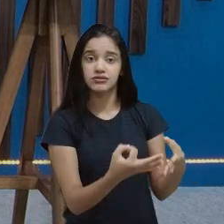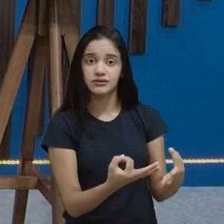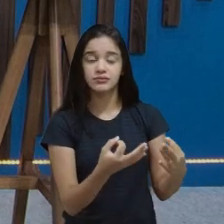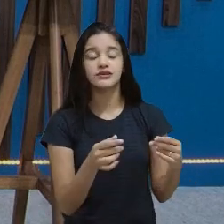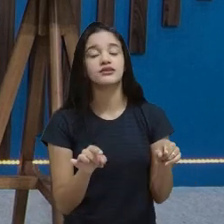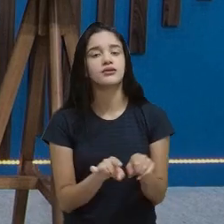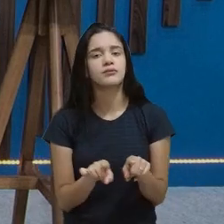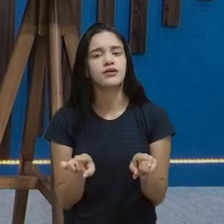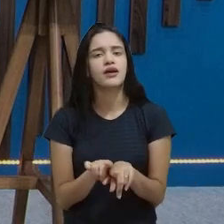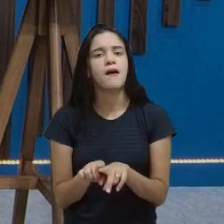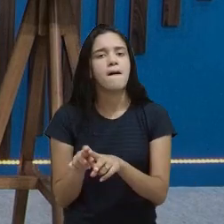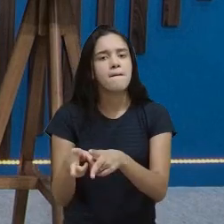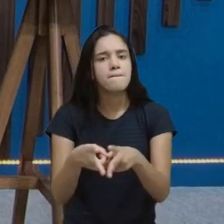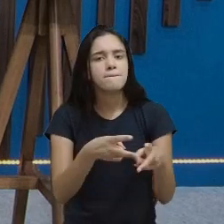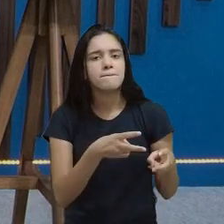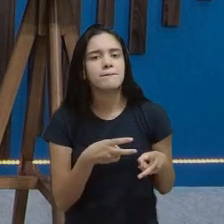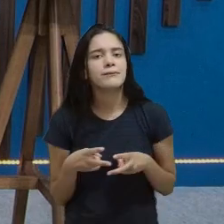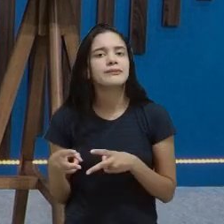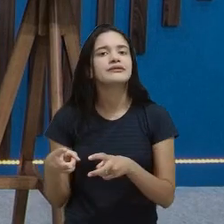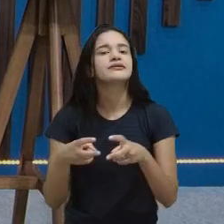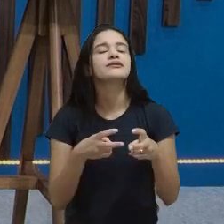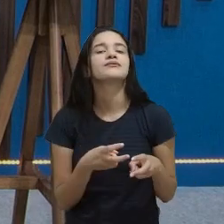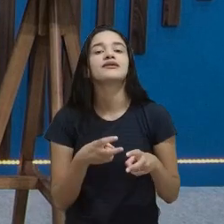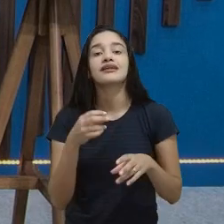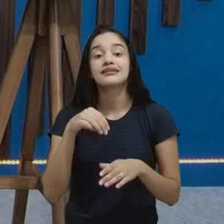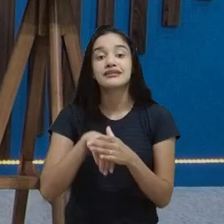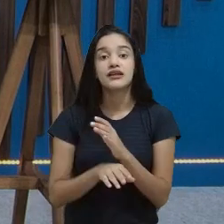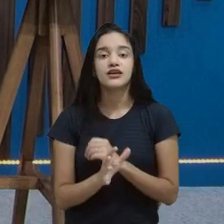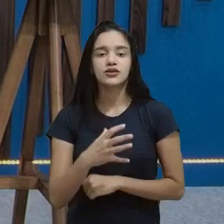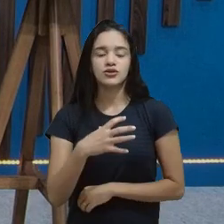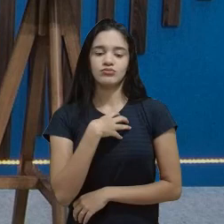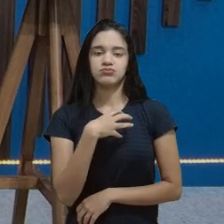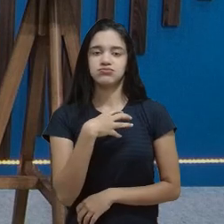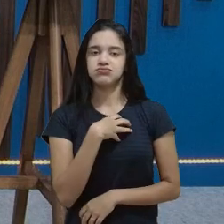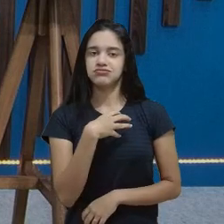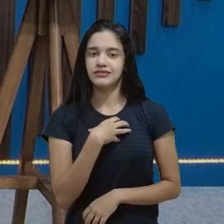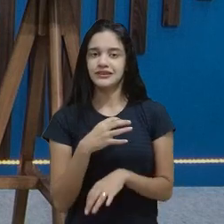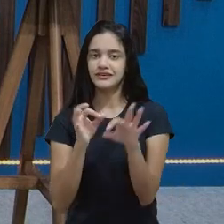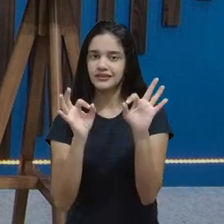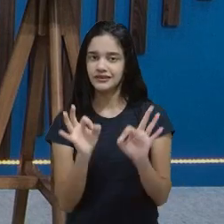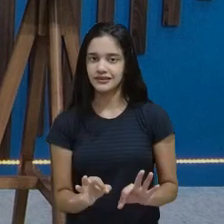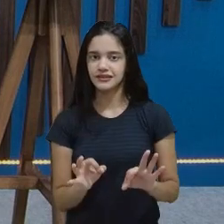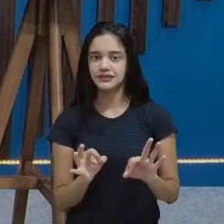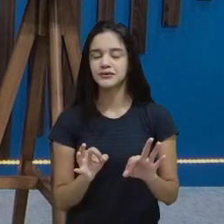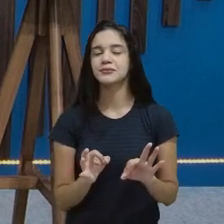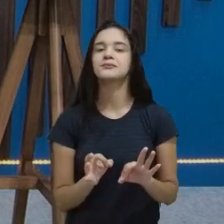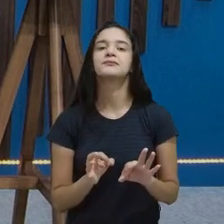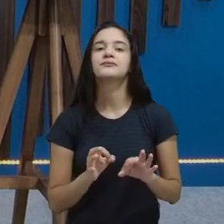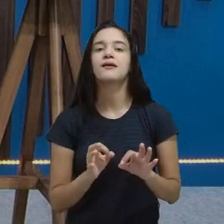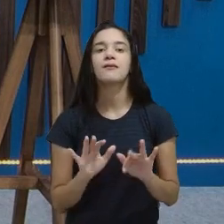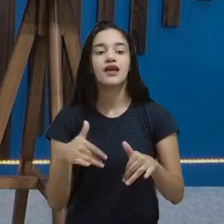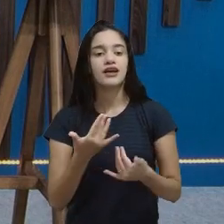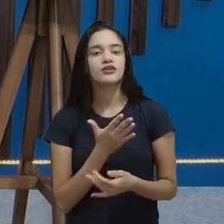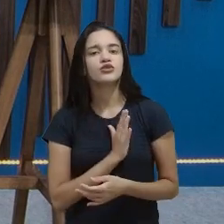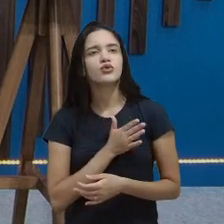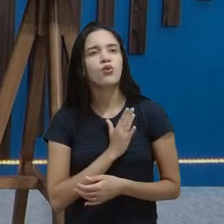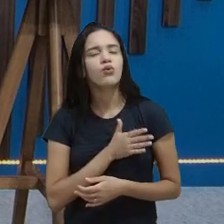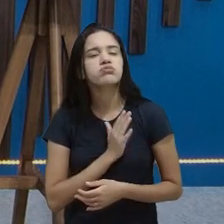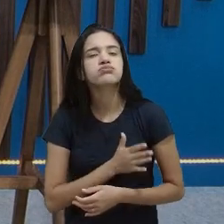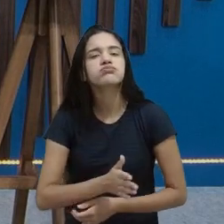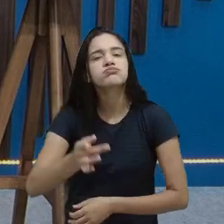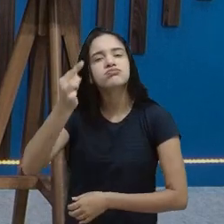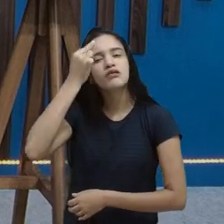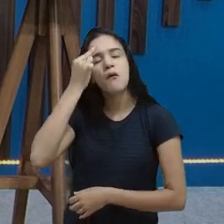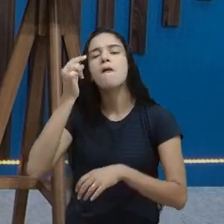não é, perceber que a poesia mora aí, dentro de você, não é? Dentro do seu coração, da sua mente. Então